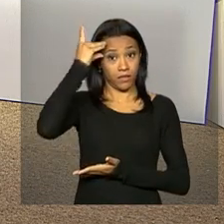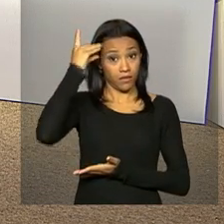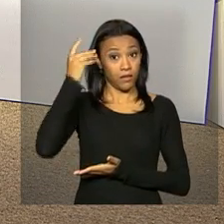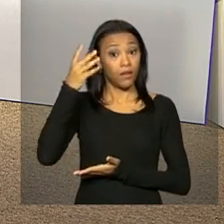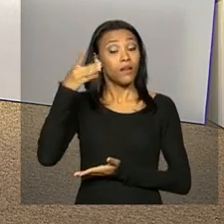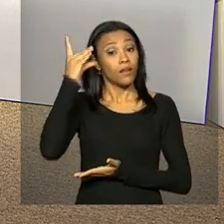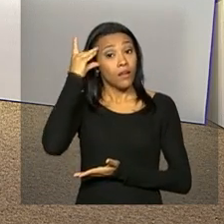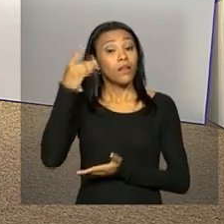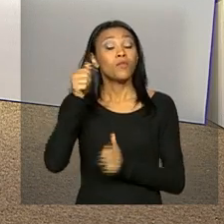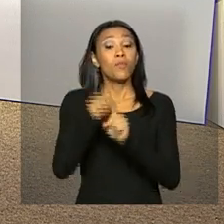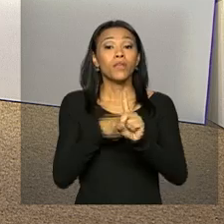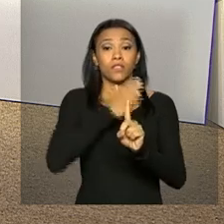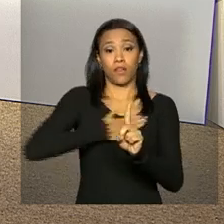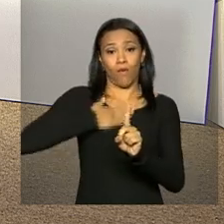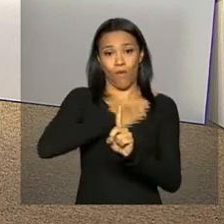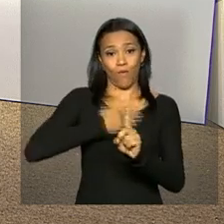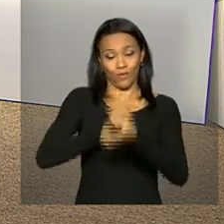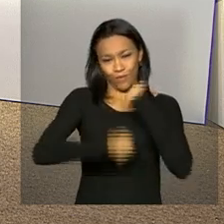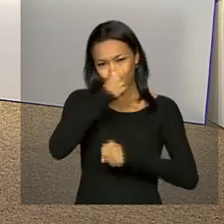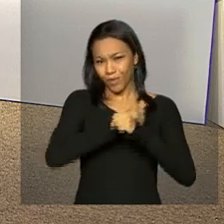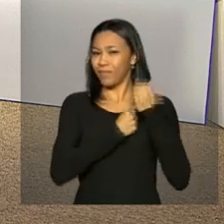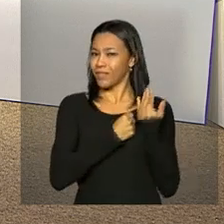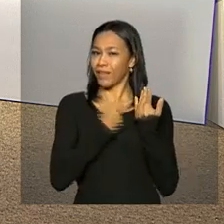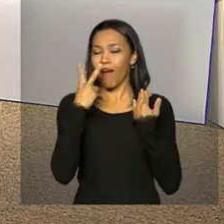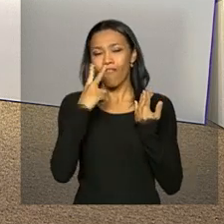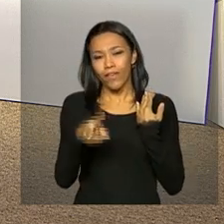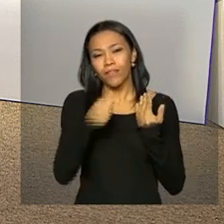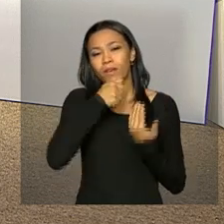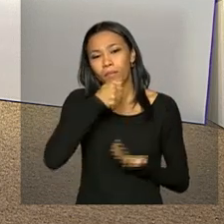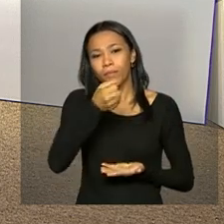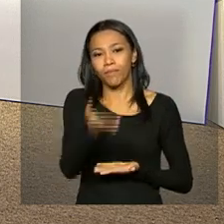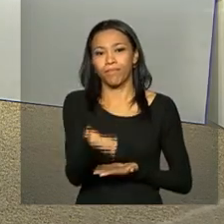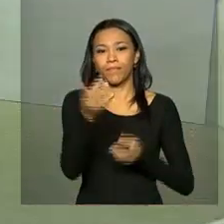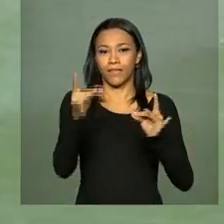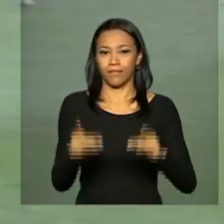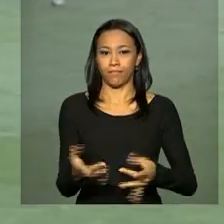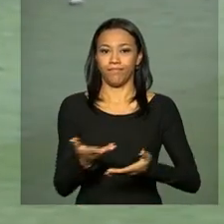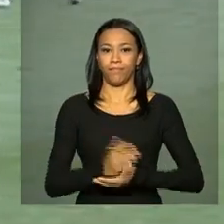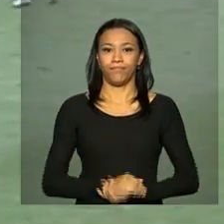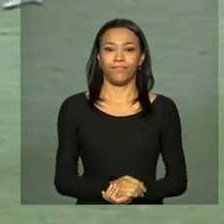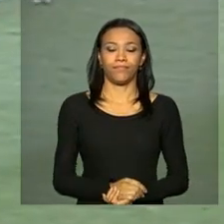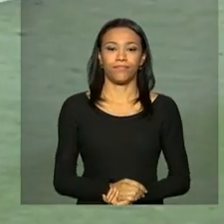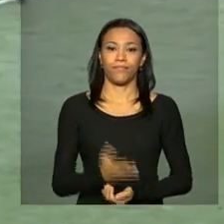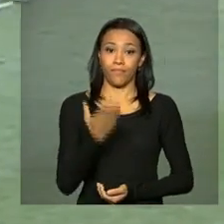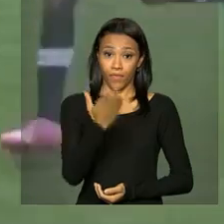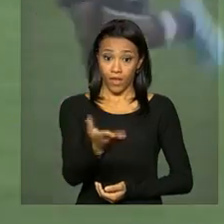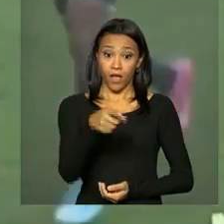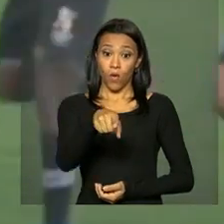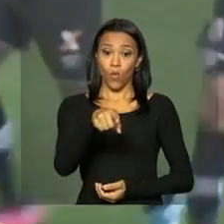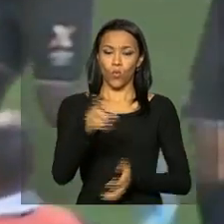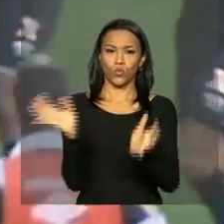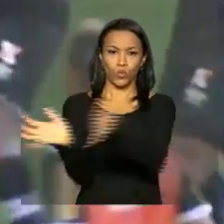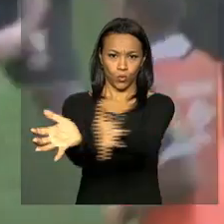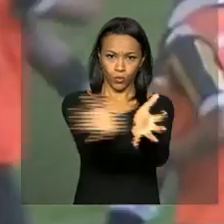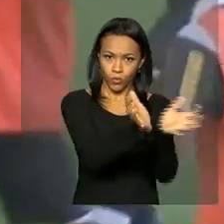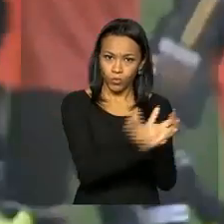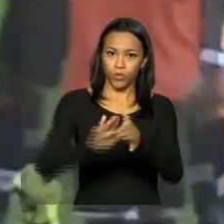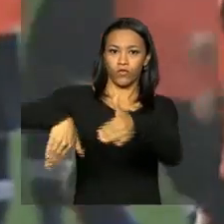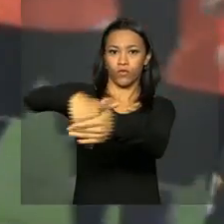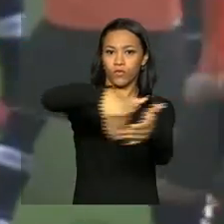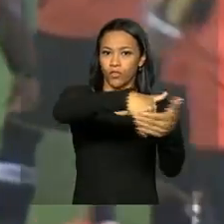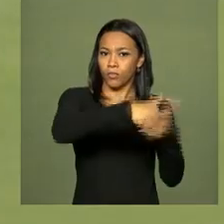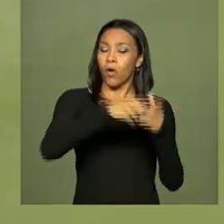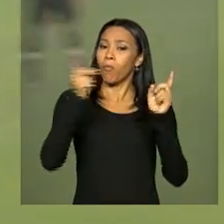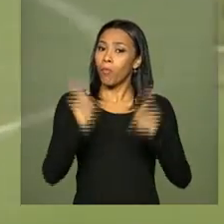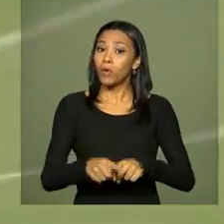em agosto do ano passado. Confira os detalhes na reportagem. a medida, os clubes de futebol podem refinanciar